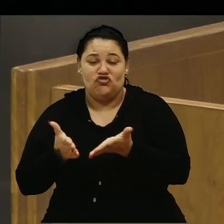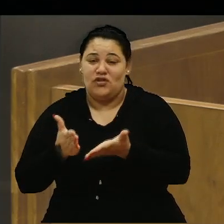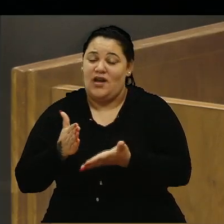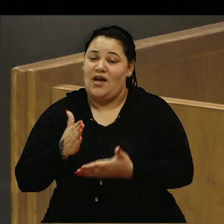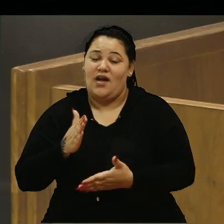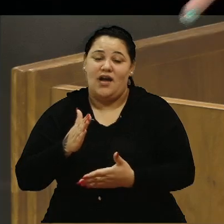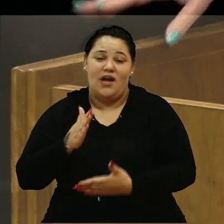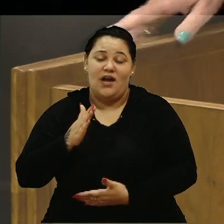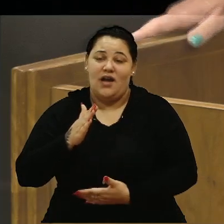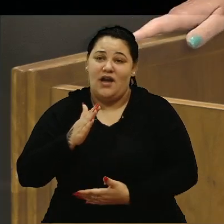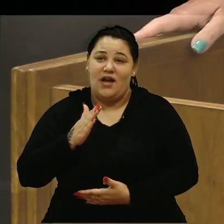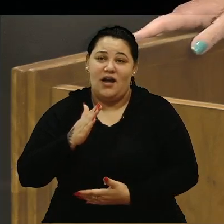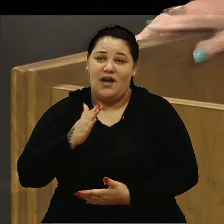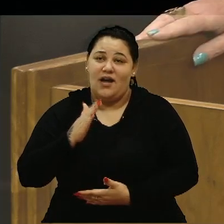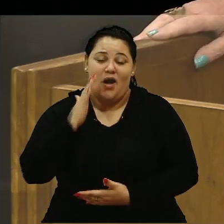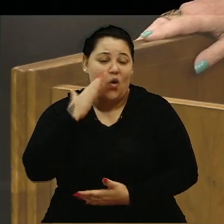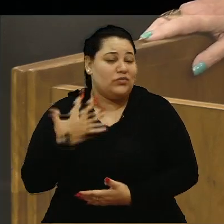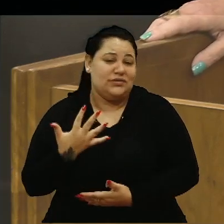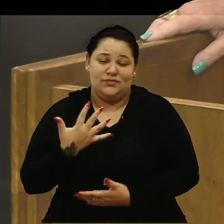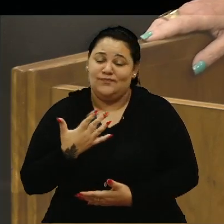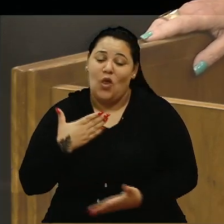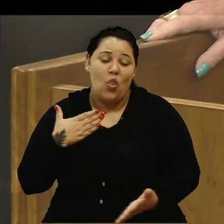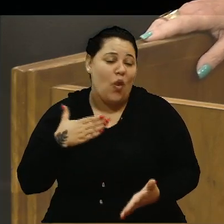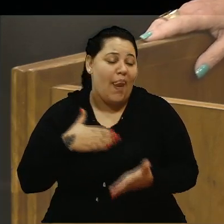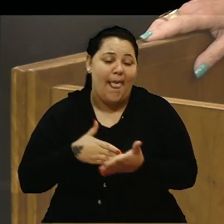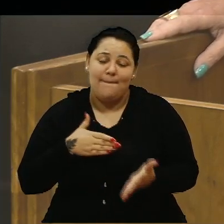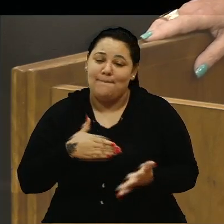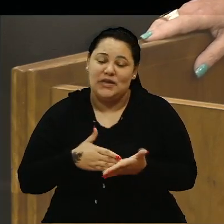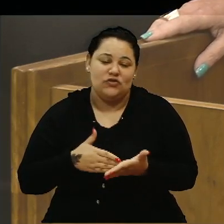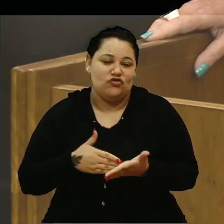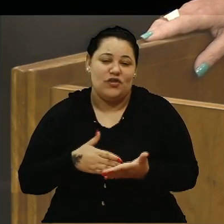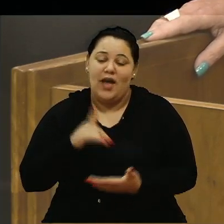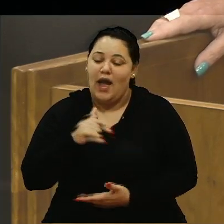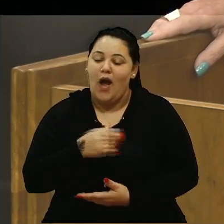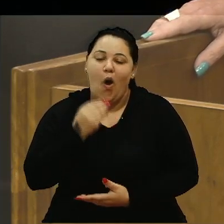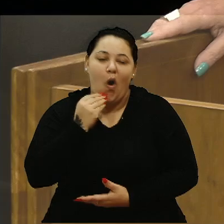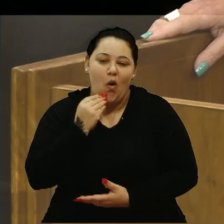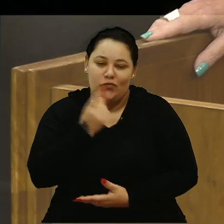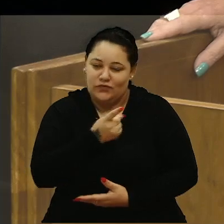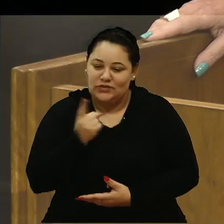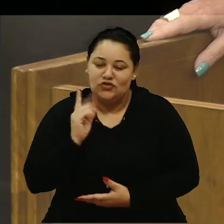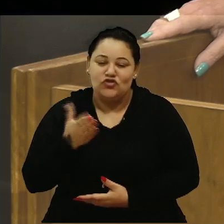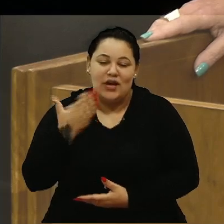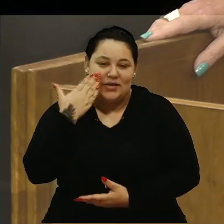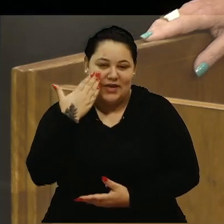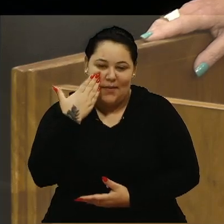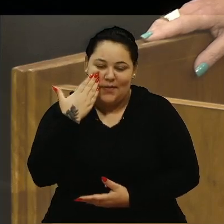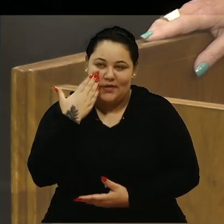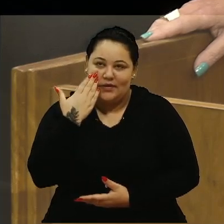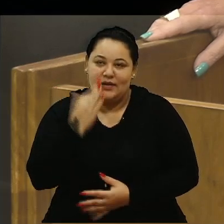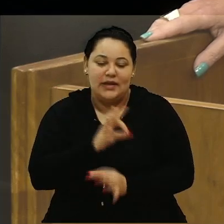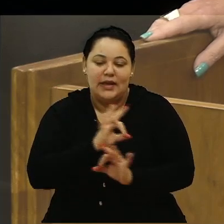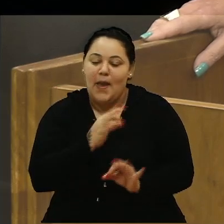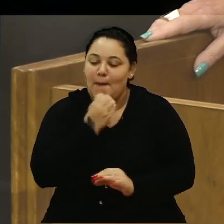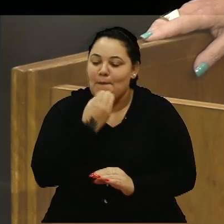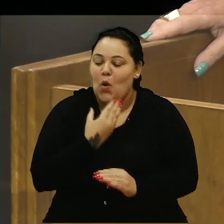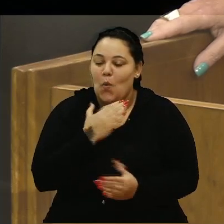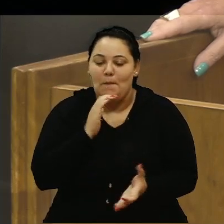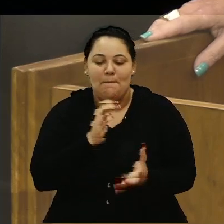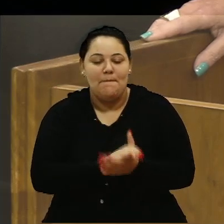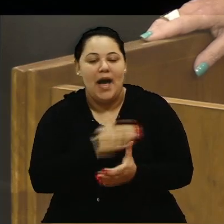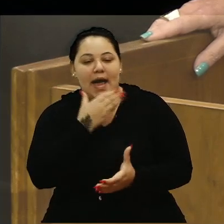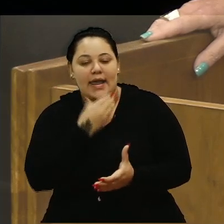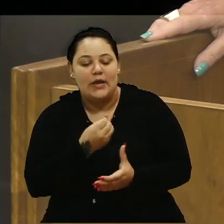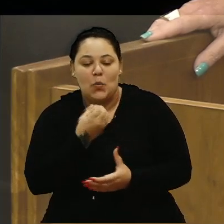limite. Porque é óbvio, né, todo mundo sabe disso, que ninguém é um bom companheiro, um bom marido, um